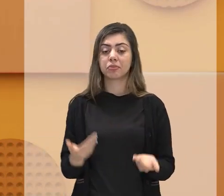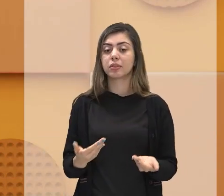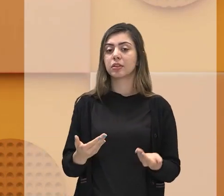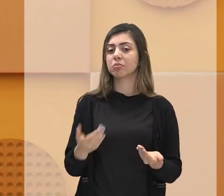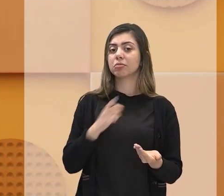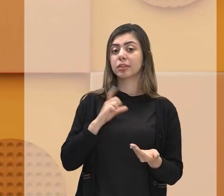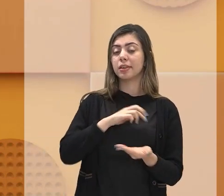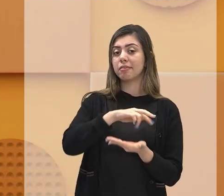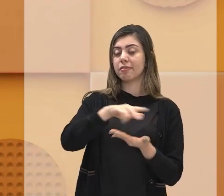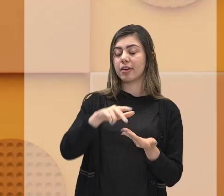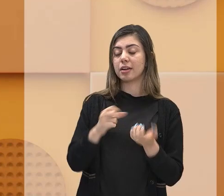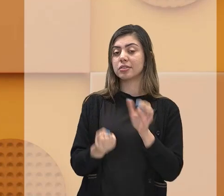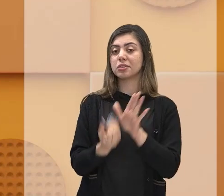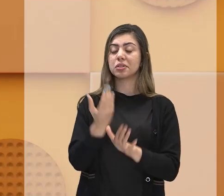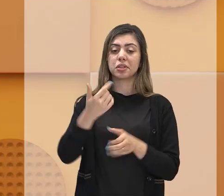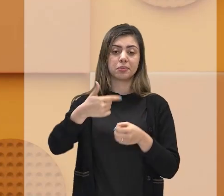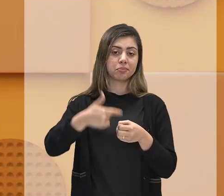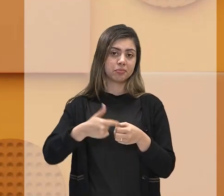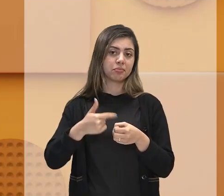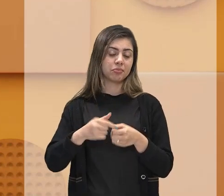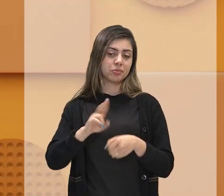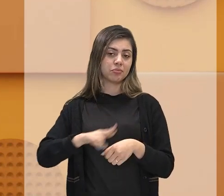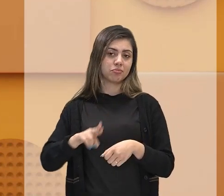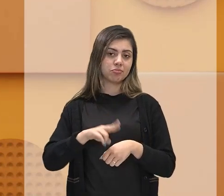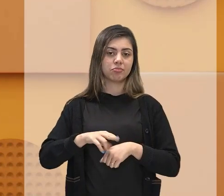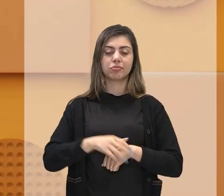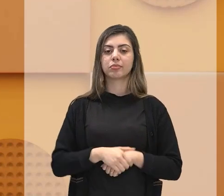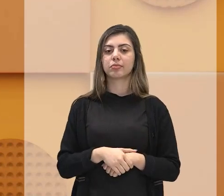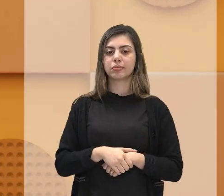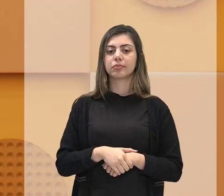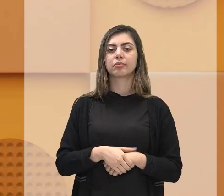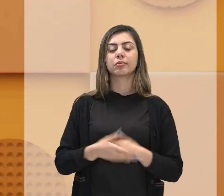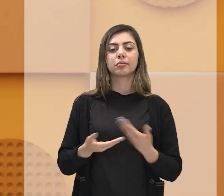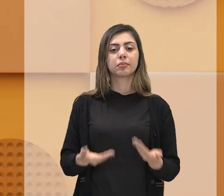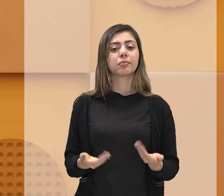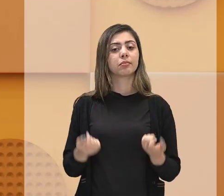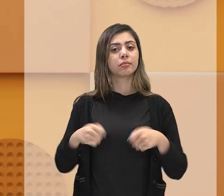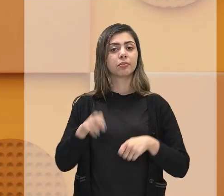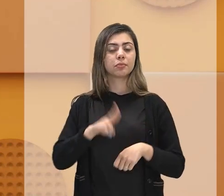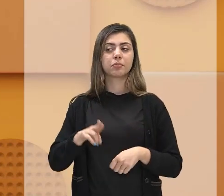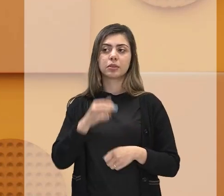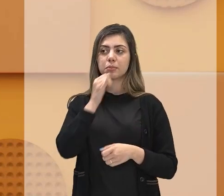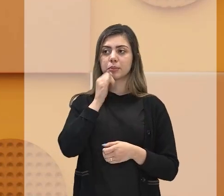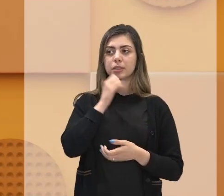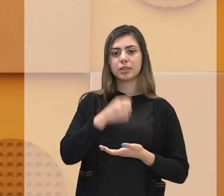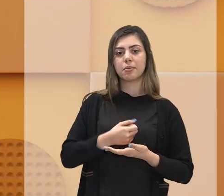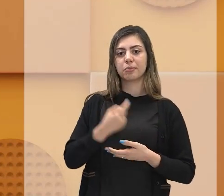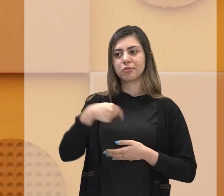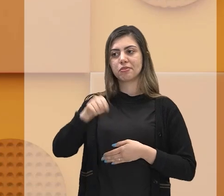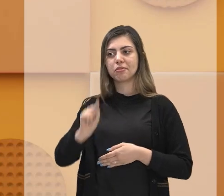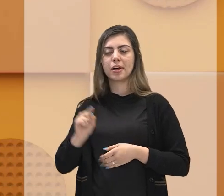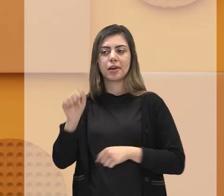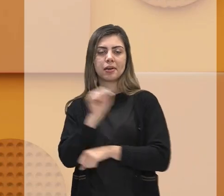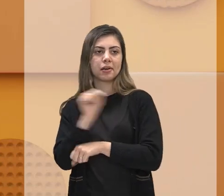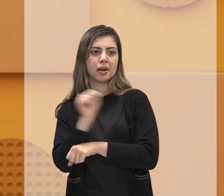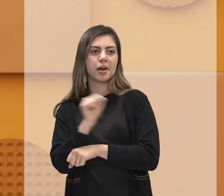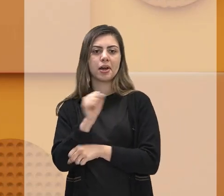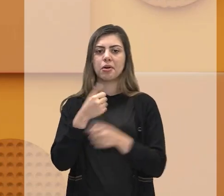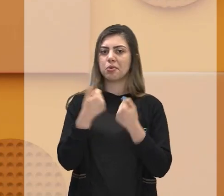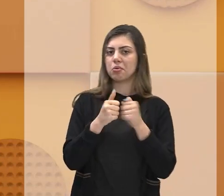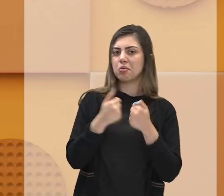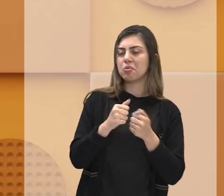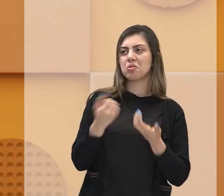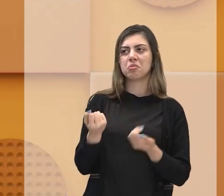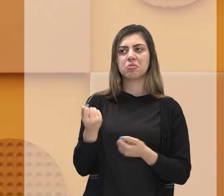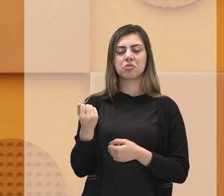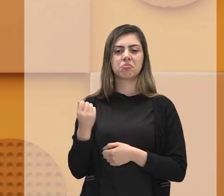refina-se e extrai outros que são utilizados de várias formas diferentes, que podem servir para locomoção em carros, ônibus, aviões, ou